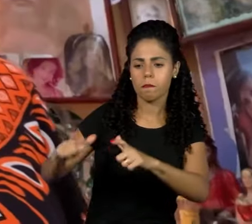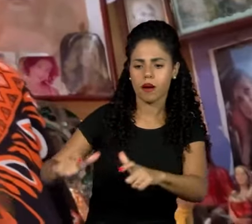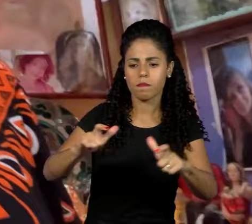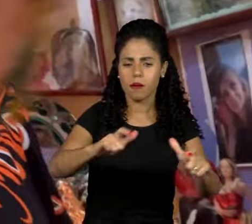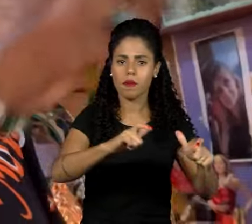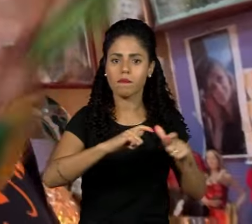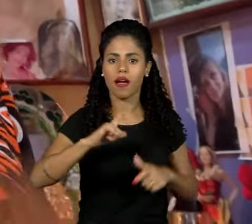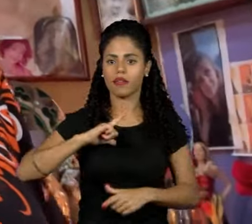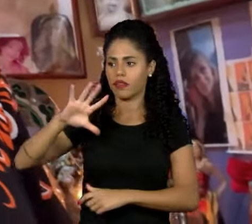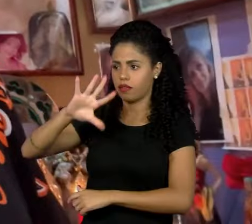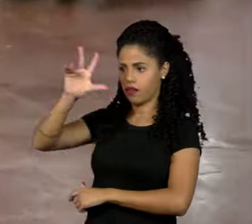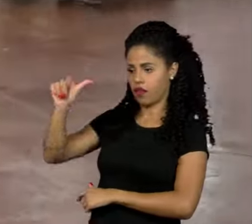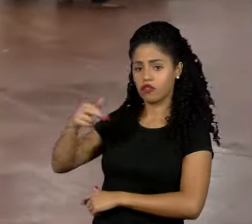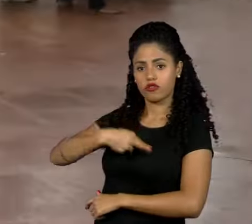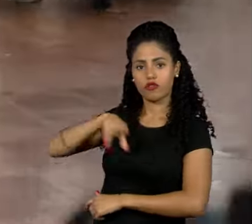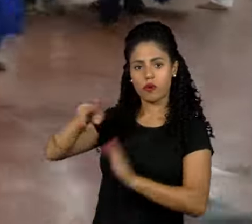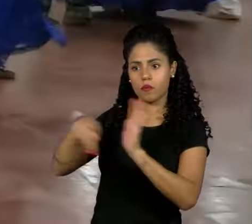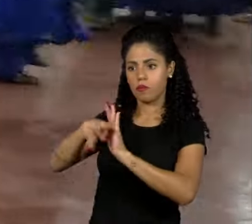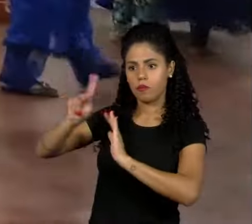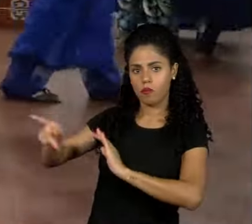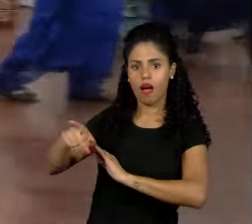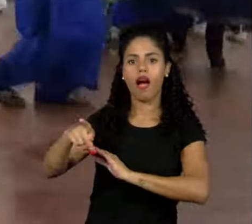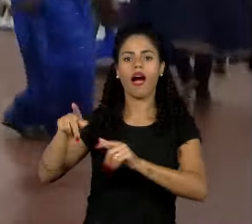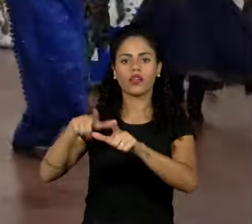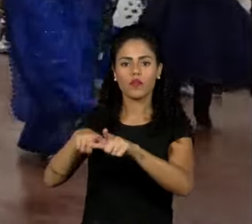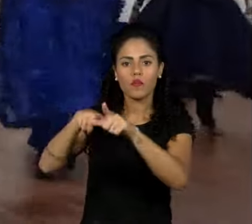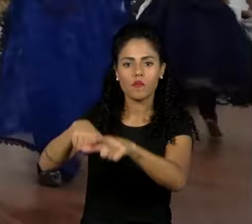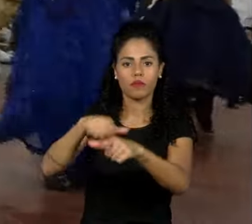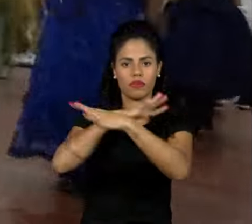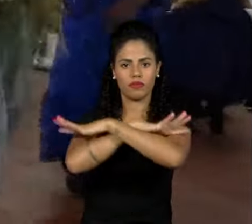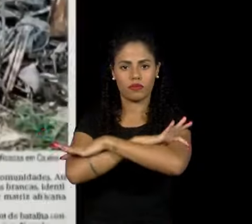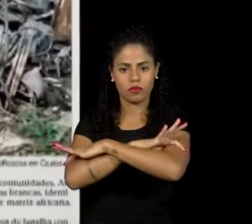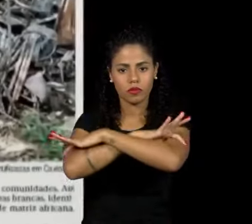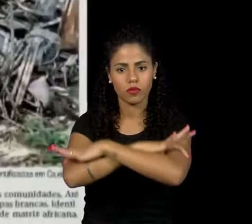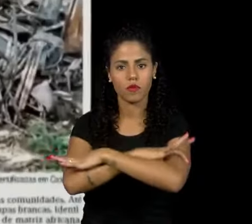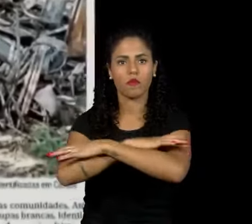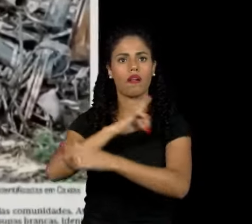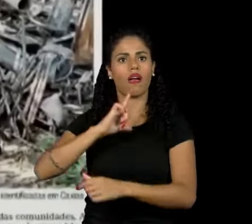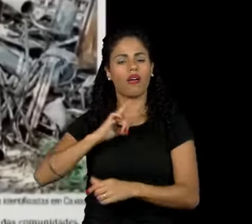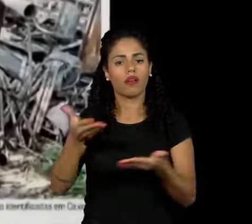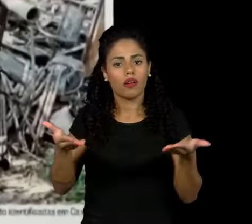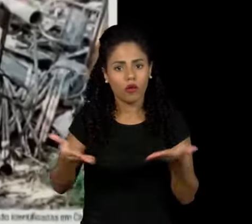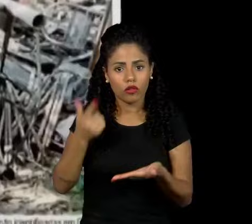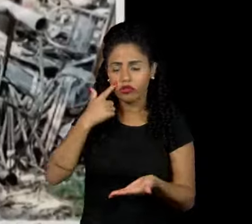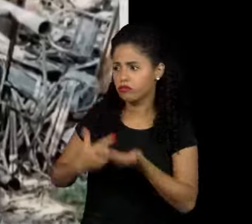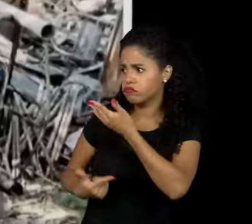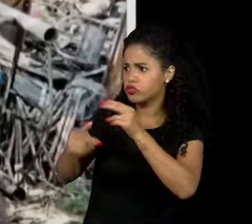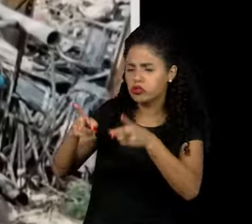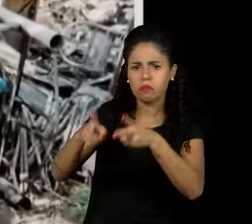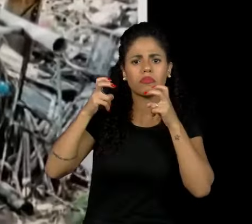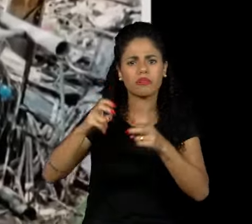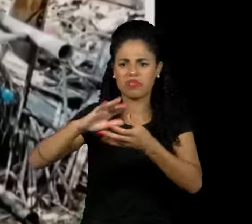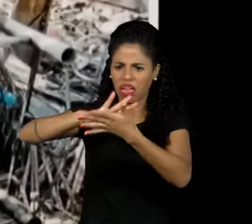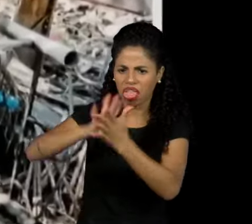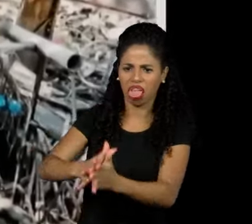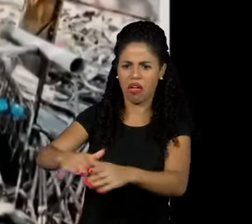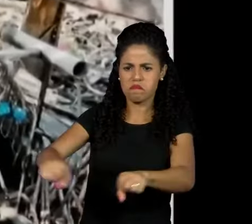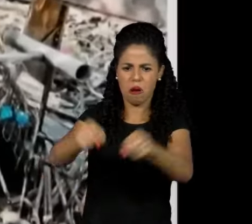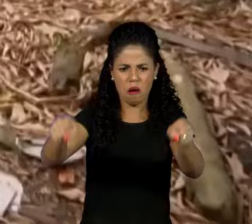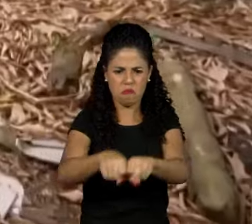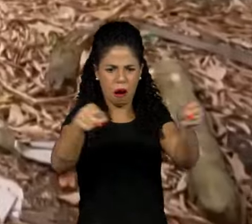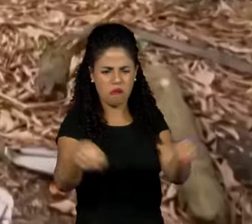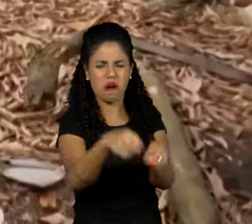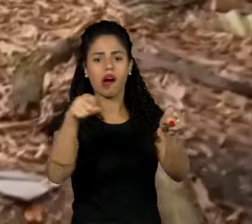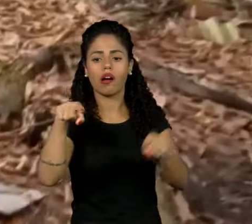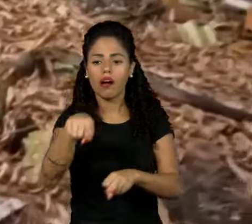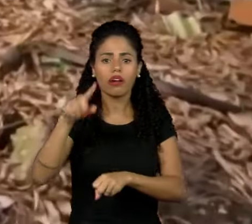religiões de matriz africana. As casas de candomblés, as casas de umbandas, têm sido regularmente invadidas, essas casas